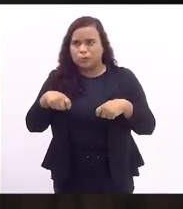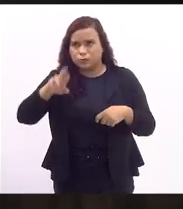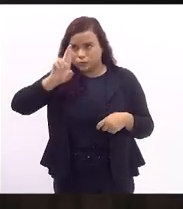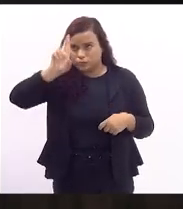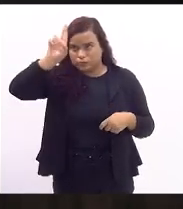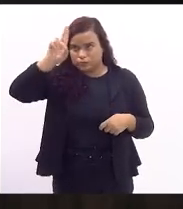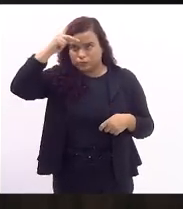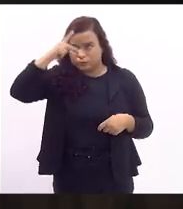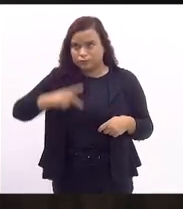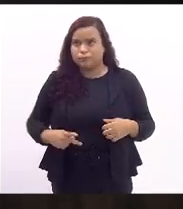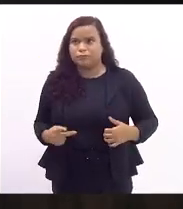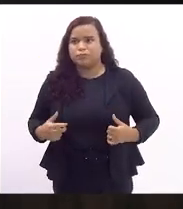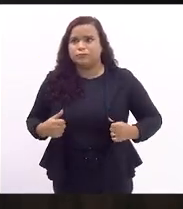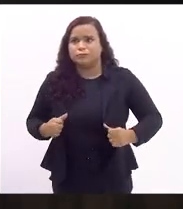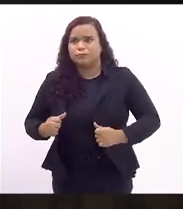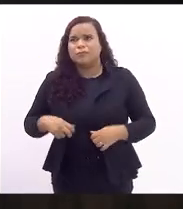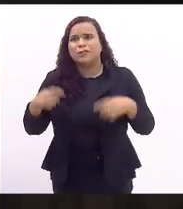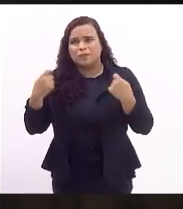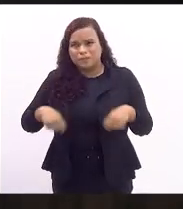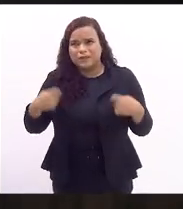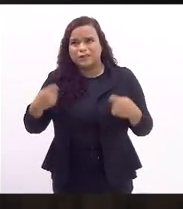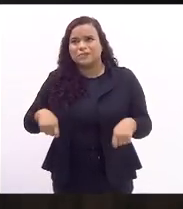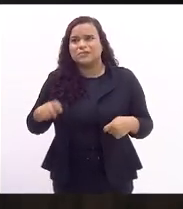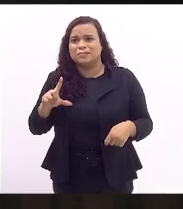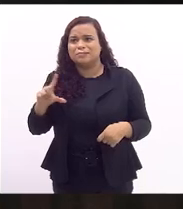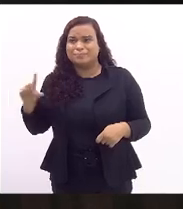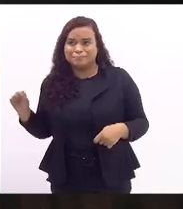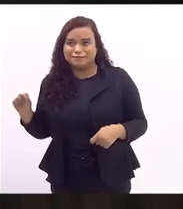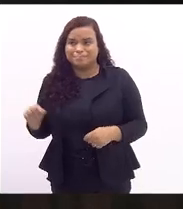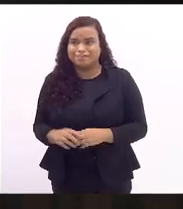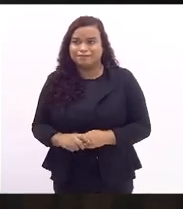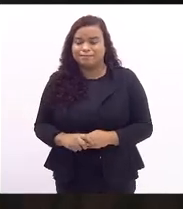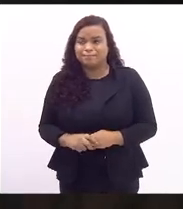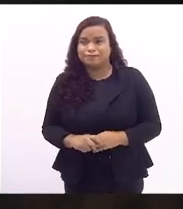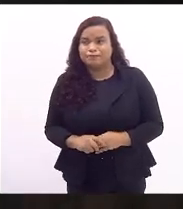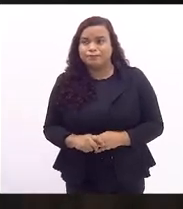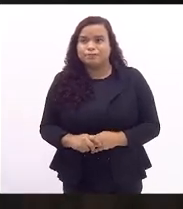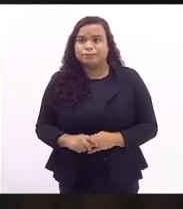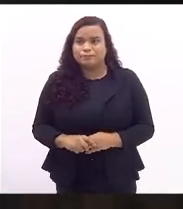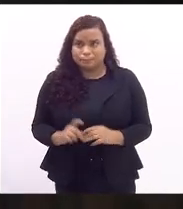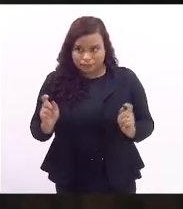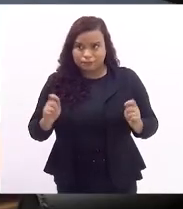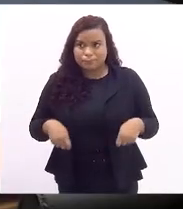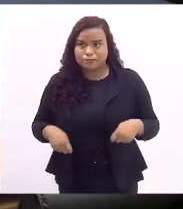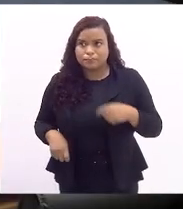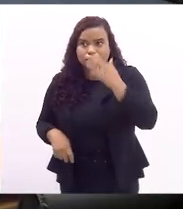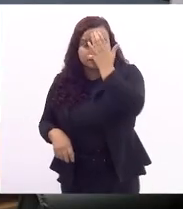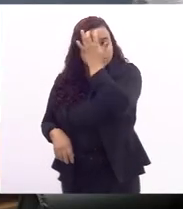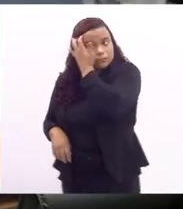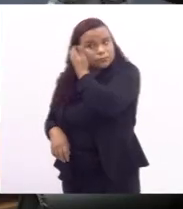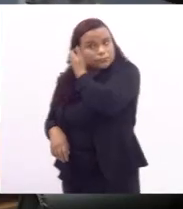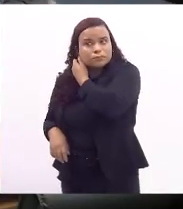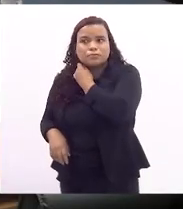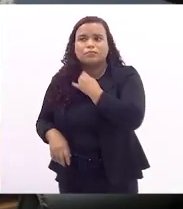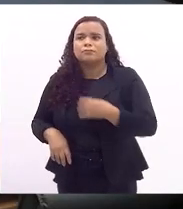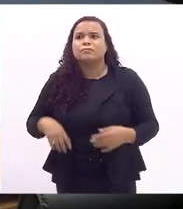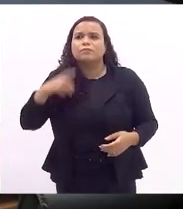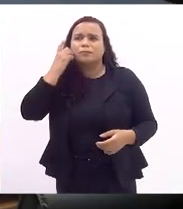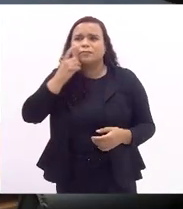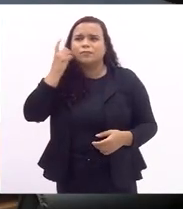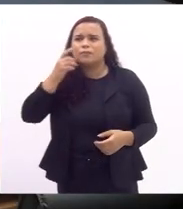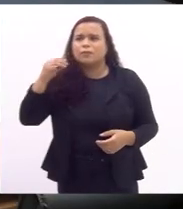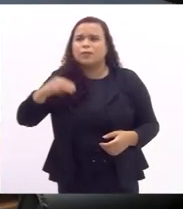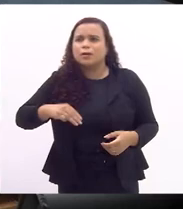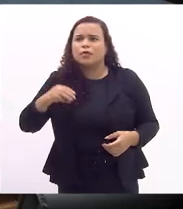final porque o precisarei me ausentar daqui a pouco é possível a deputada Mônica